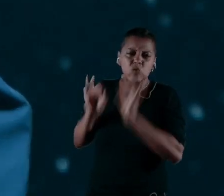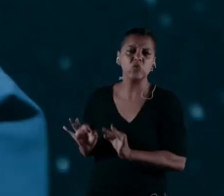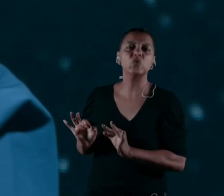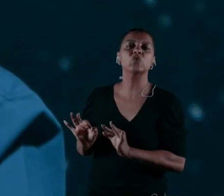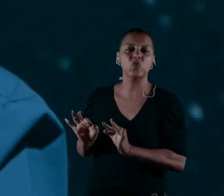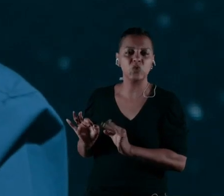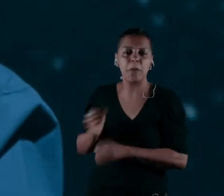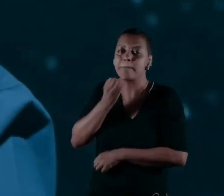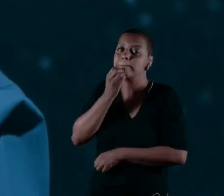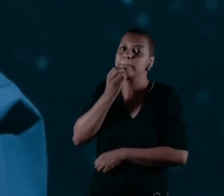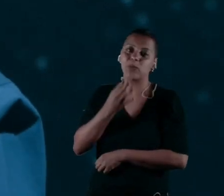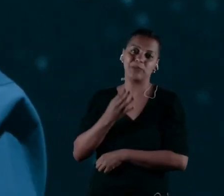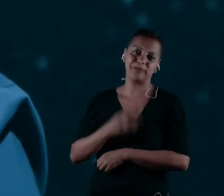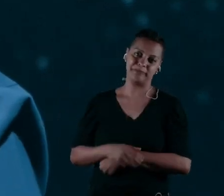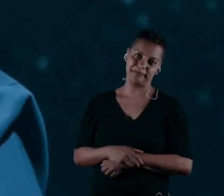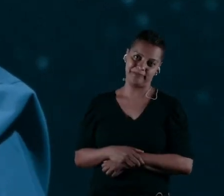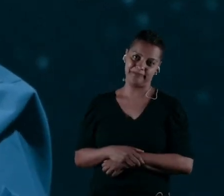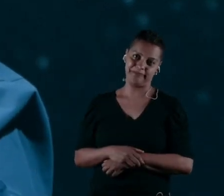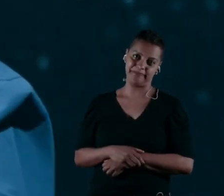e bom.